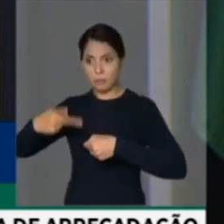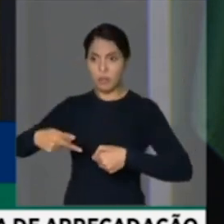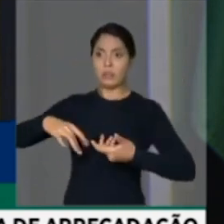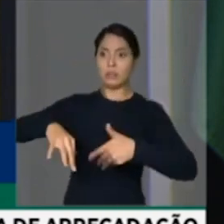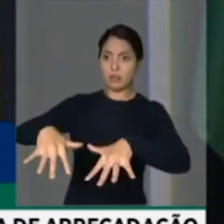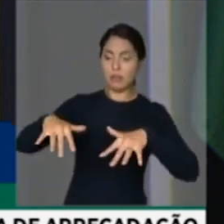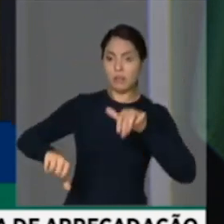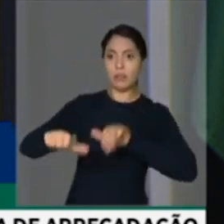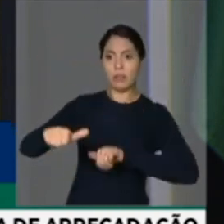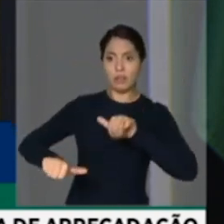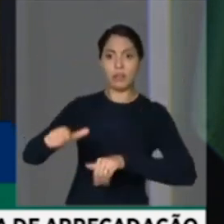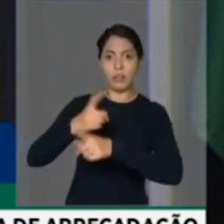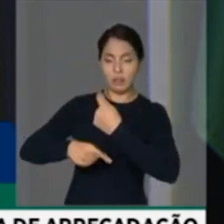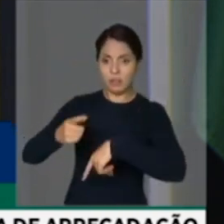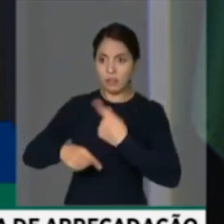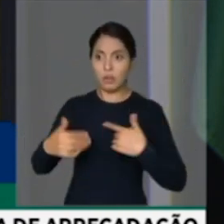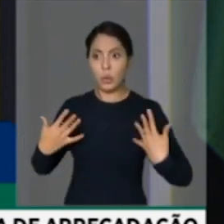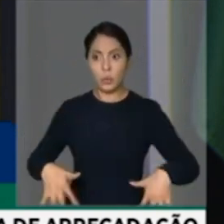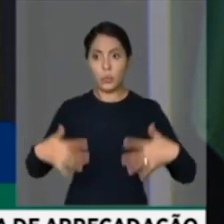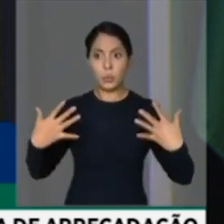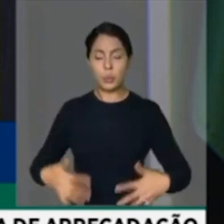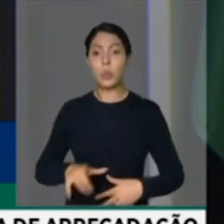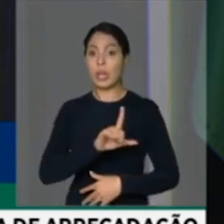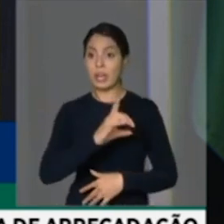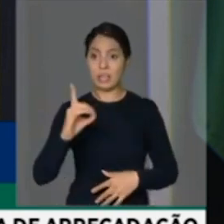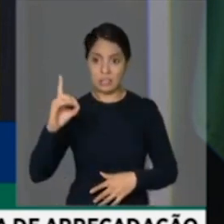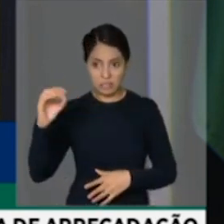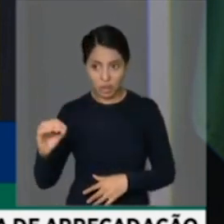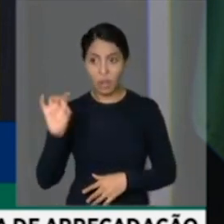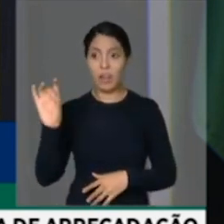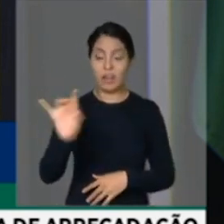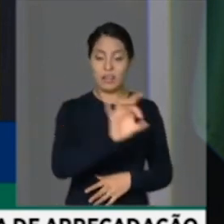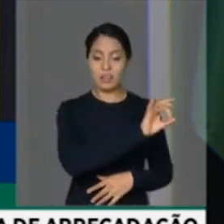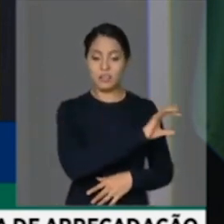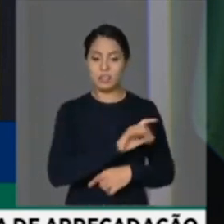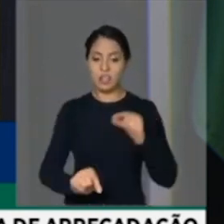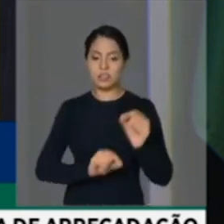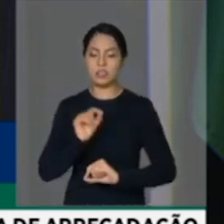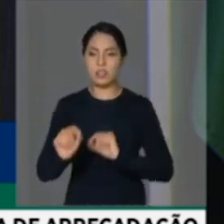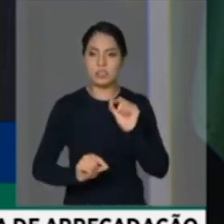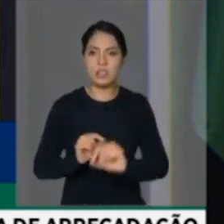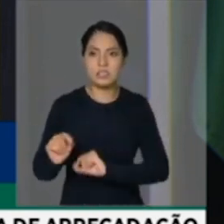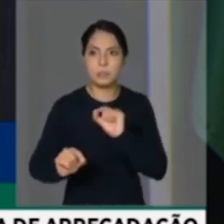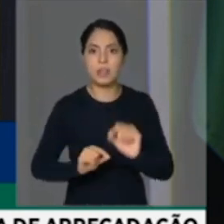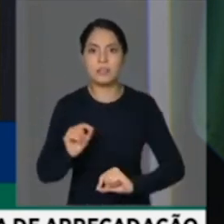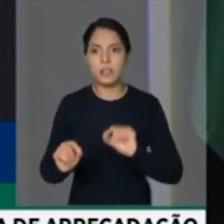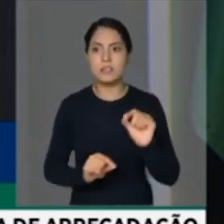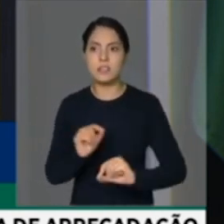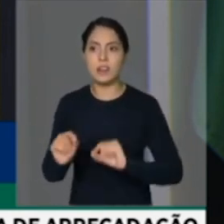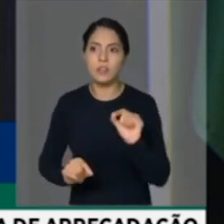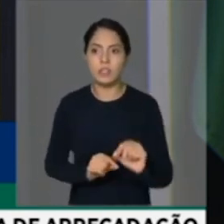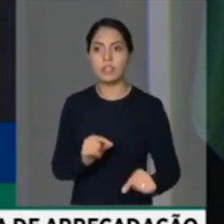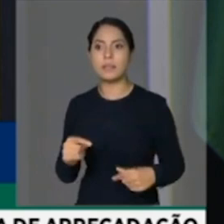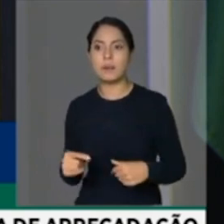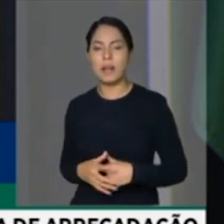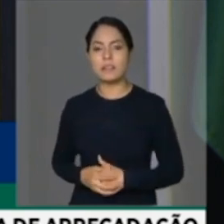analisar o orçamento. Isso tratando de LDO, que cada deputado, vamos supor, chutar baixo, que cada deputado apresente 2 emendas. A